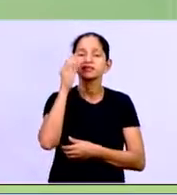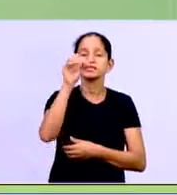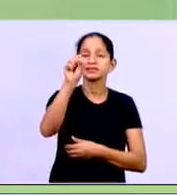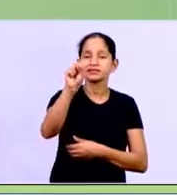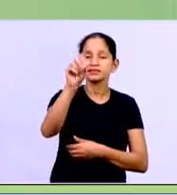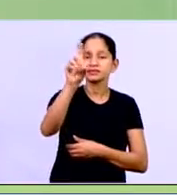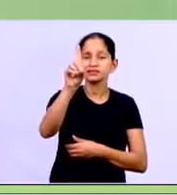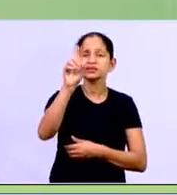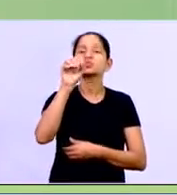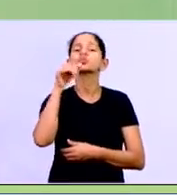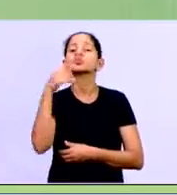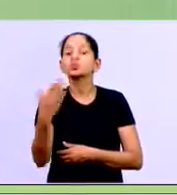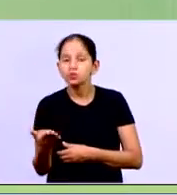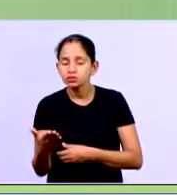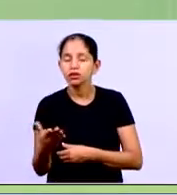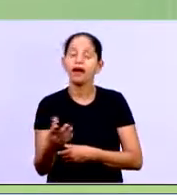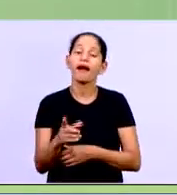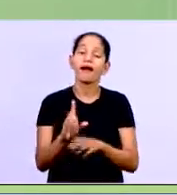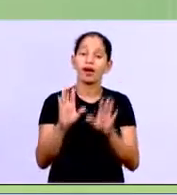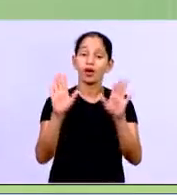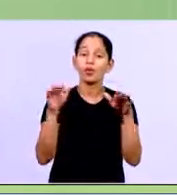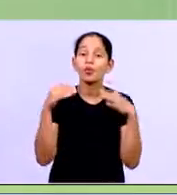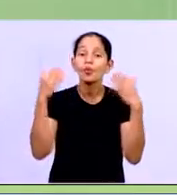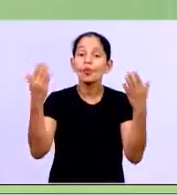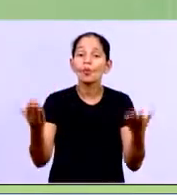aqui, SD, saldo